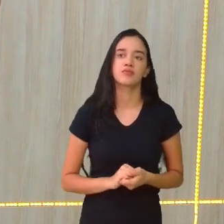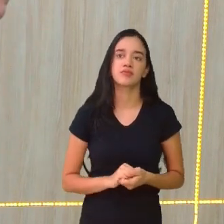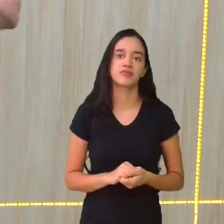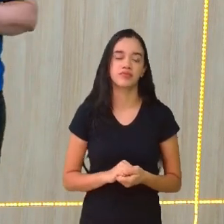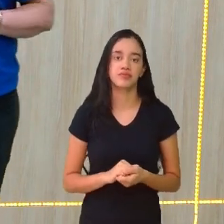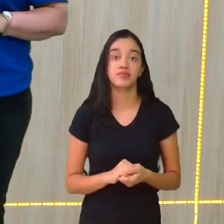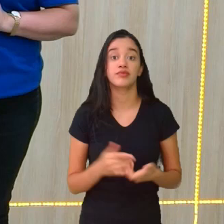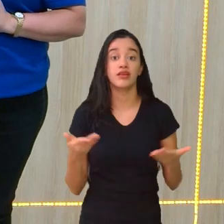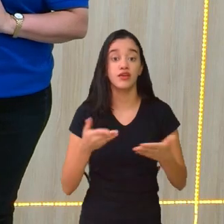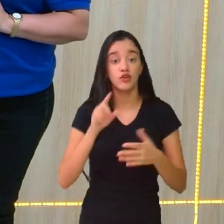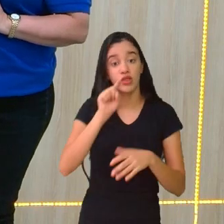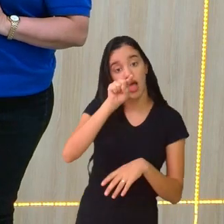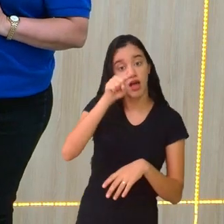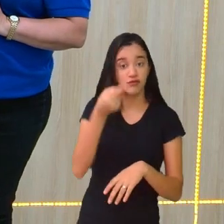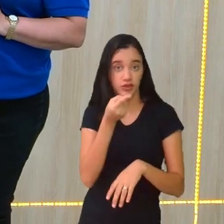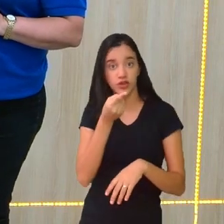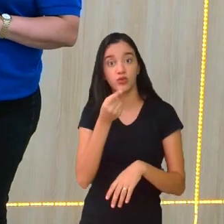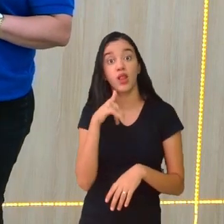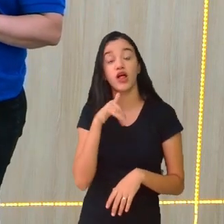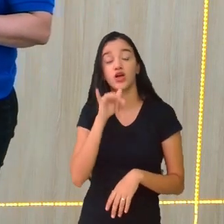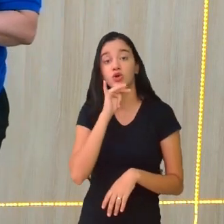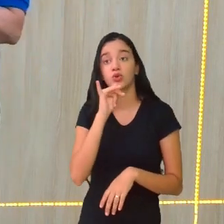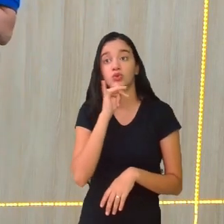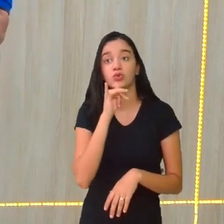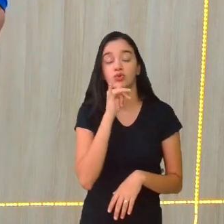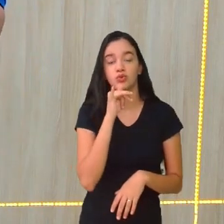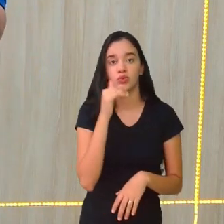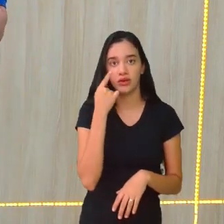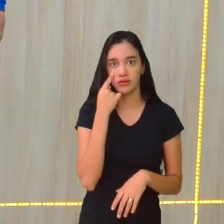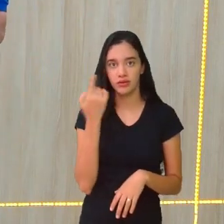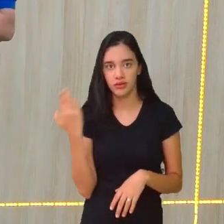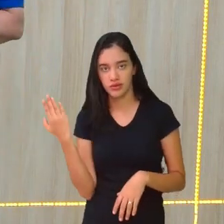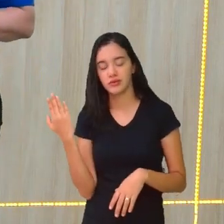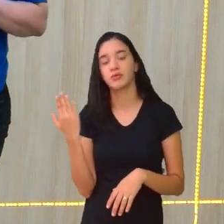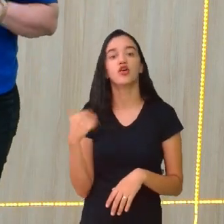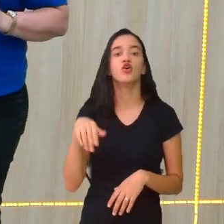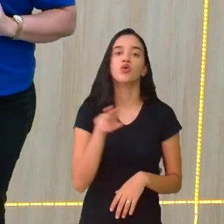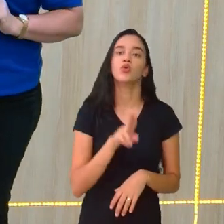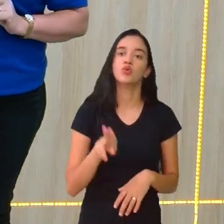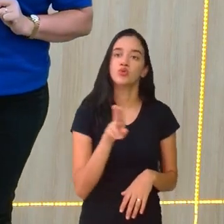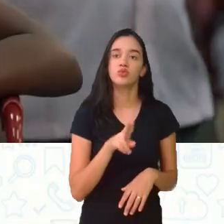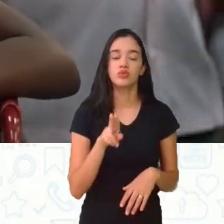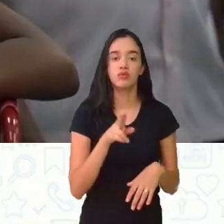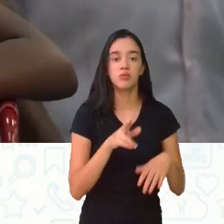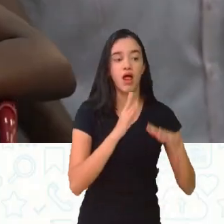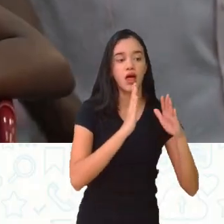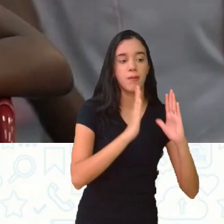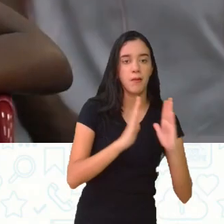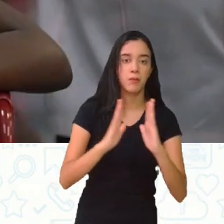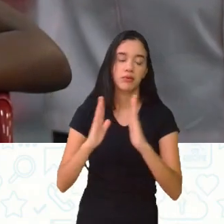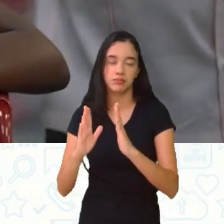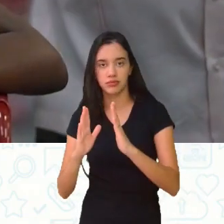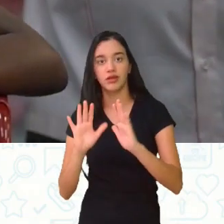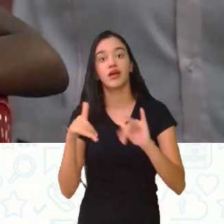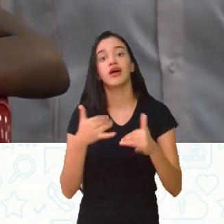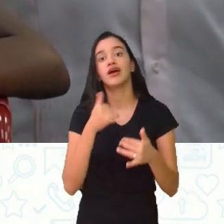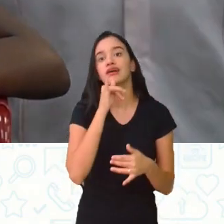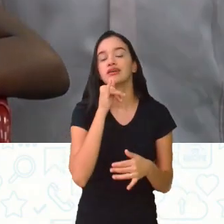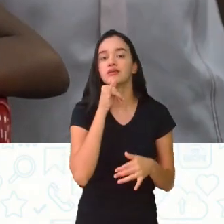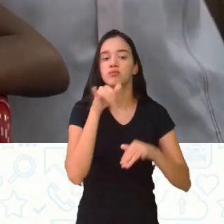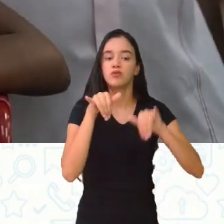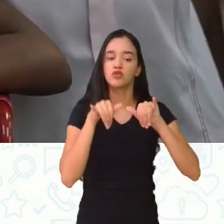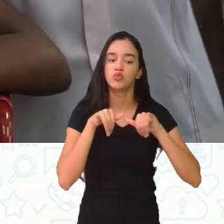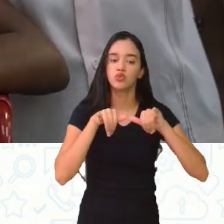na vírgula aí, neste exemplo, não é? Usamos para separar elementos de enumeração. Não é? Fomos ao